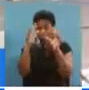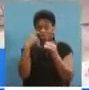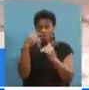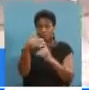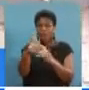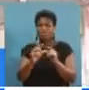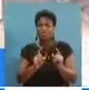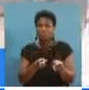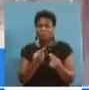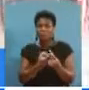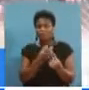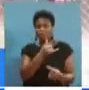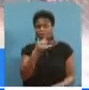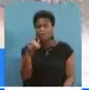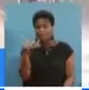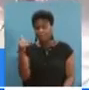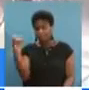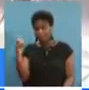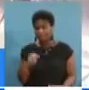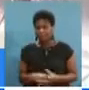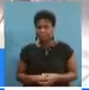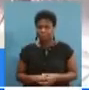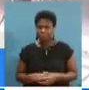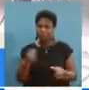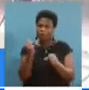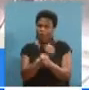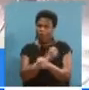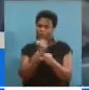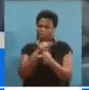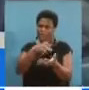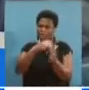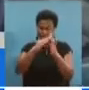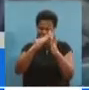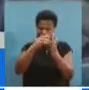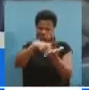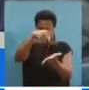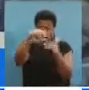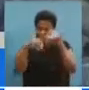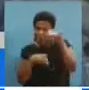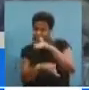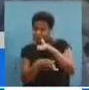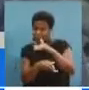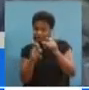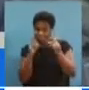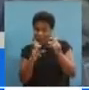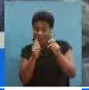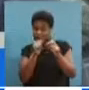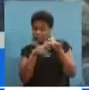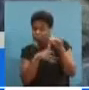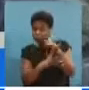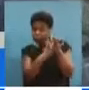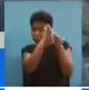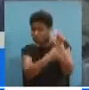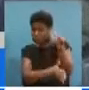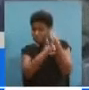prevista para início de 2020. As obras da CAVE detectaram uma infiltração grave, já se localizou o material que é preciso para